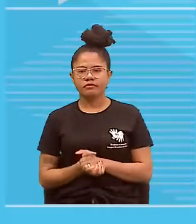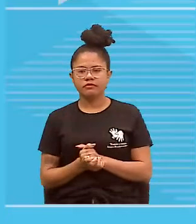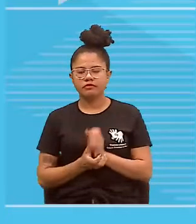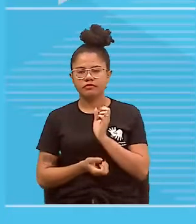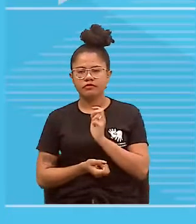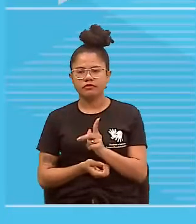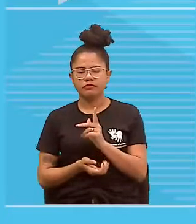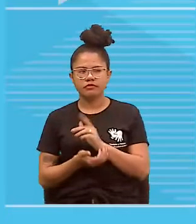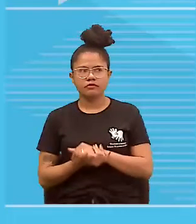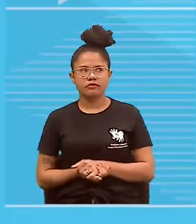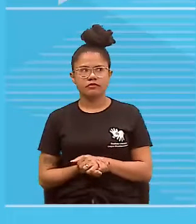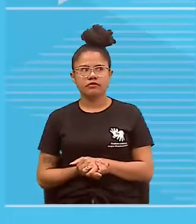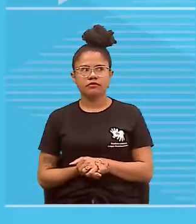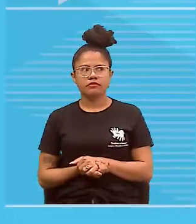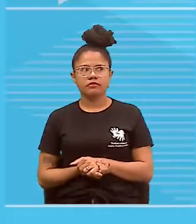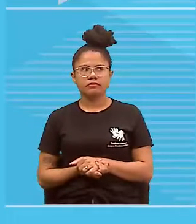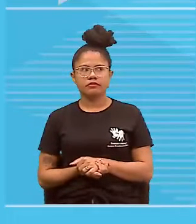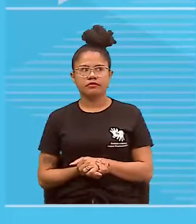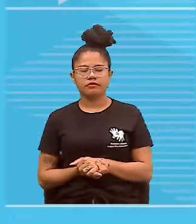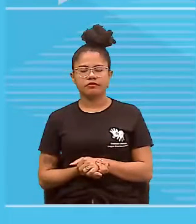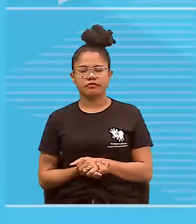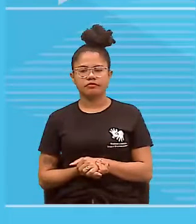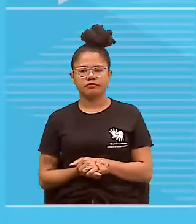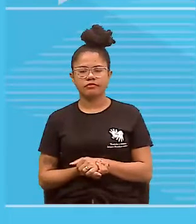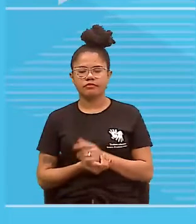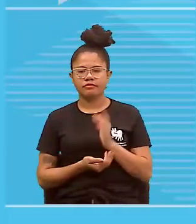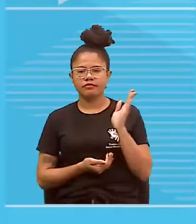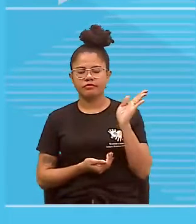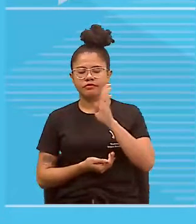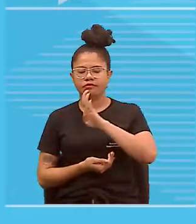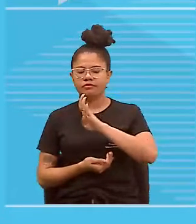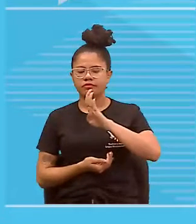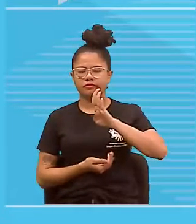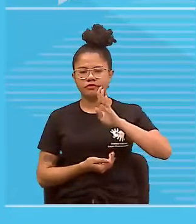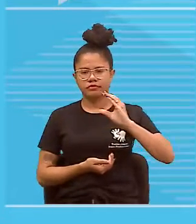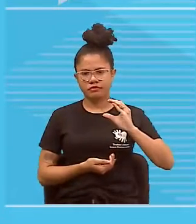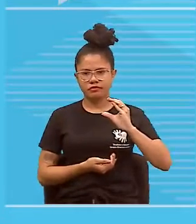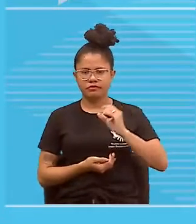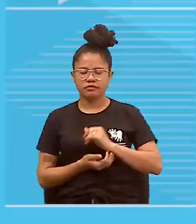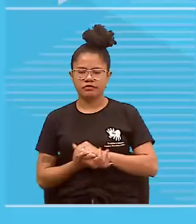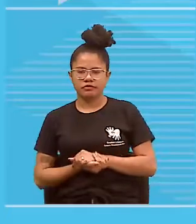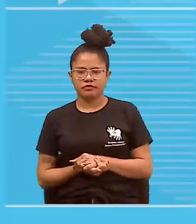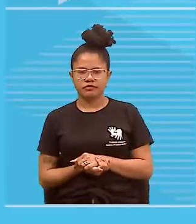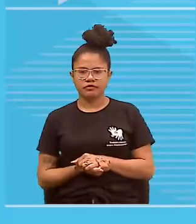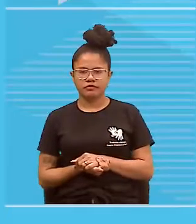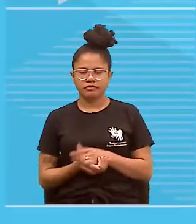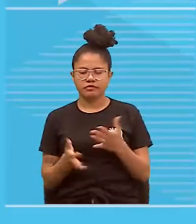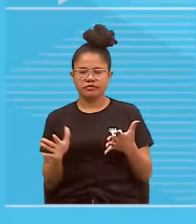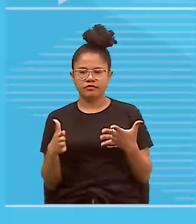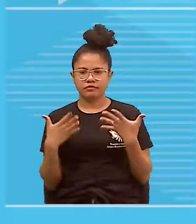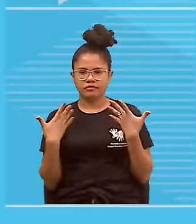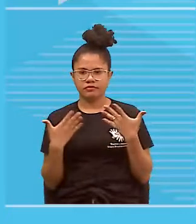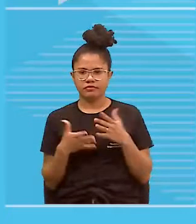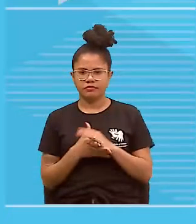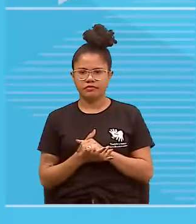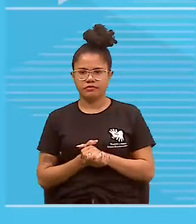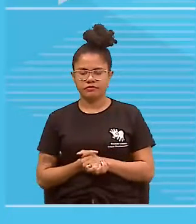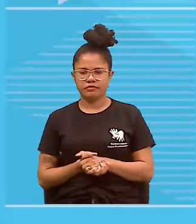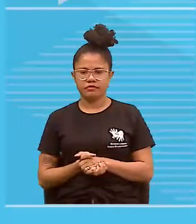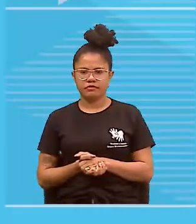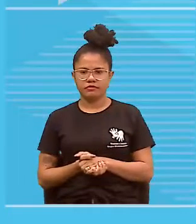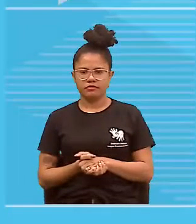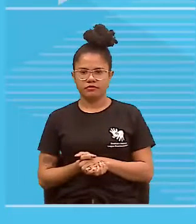bibc News né Brasil Ok Então olha só presta atenção aí